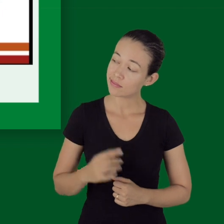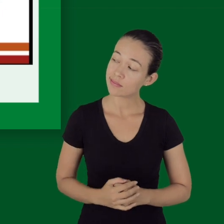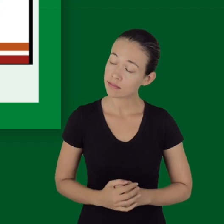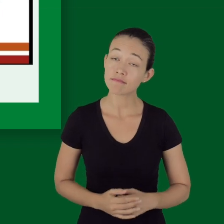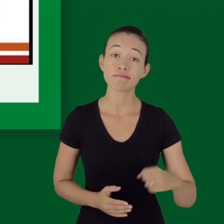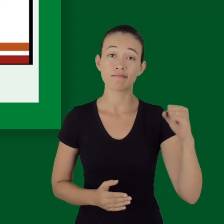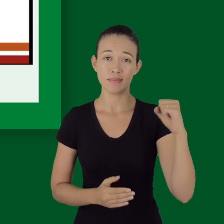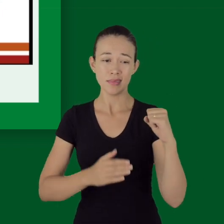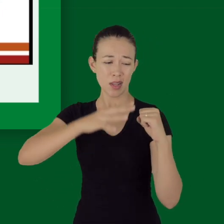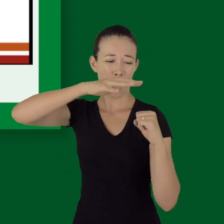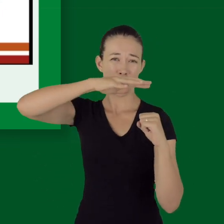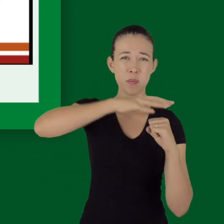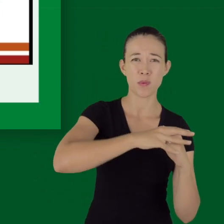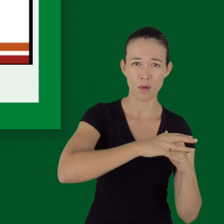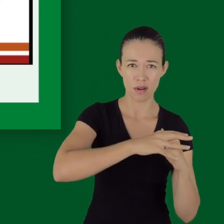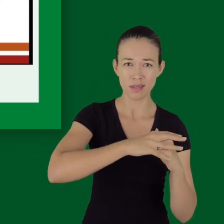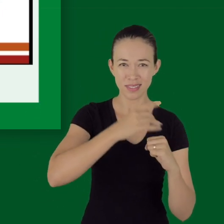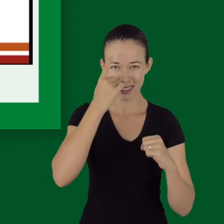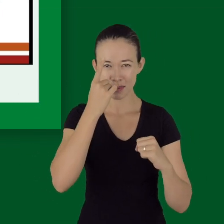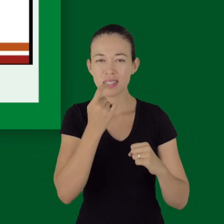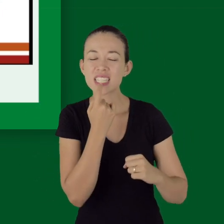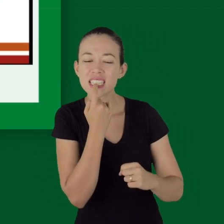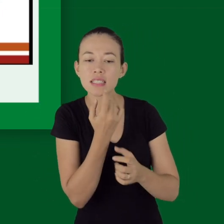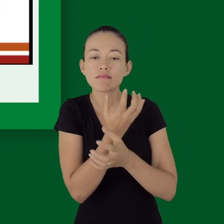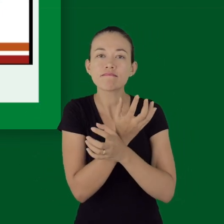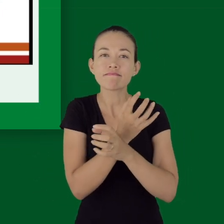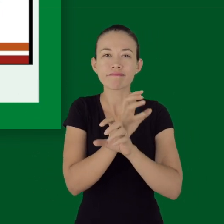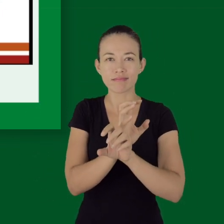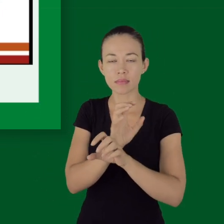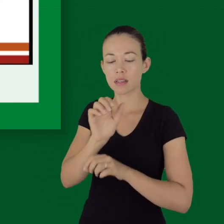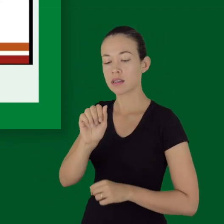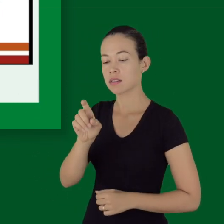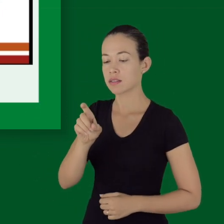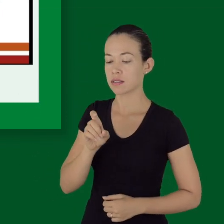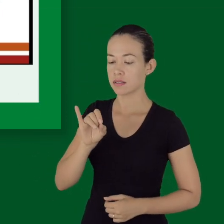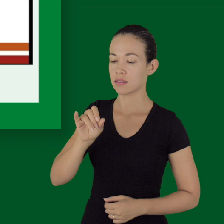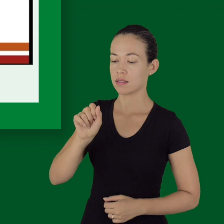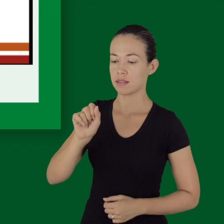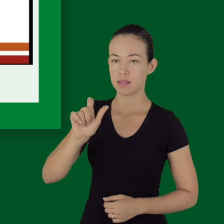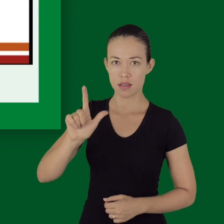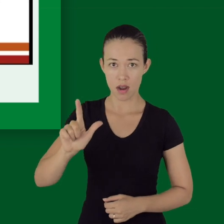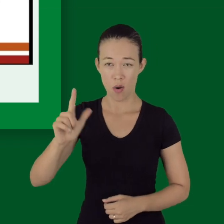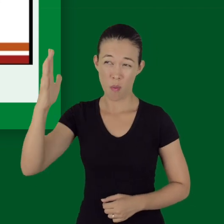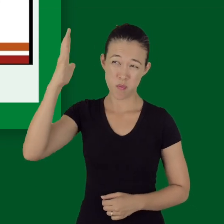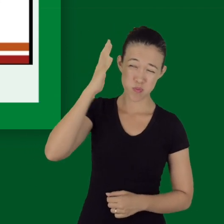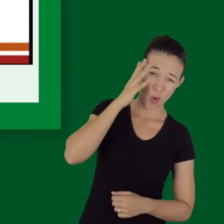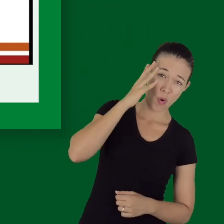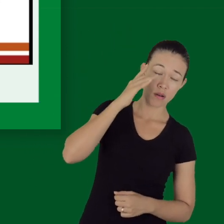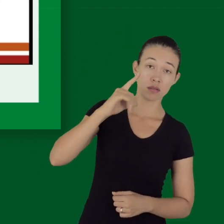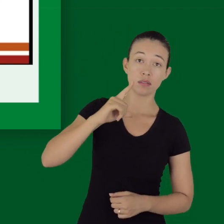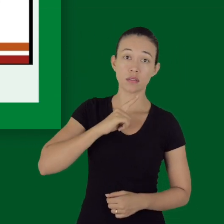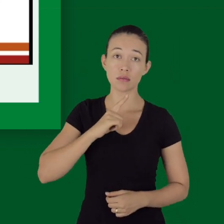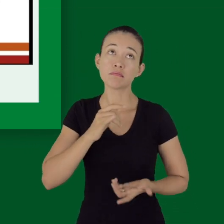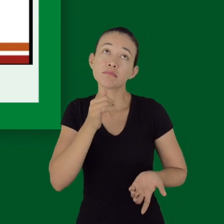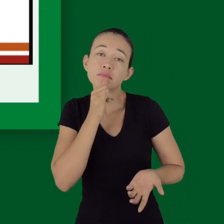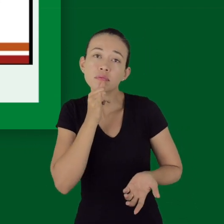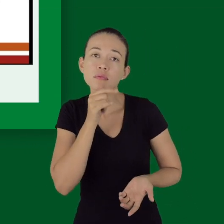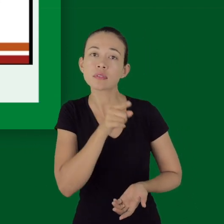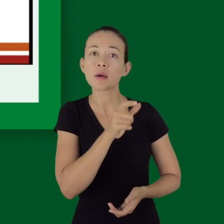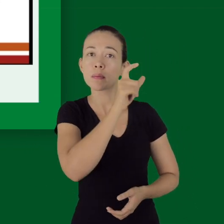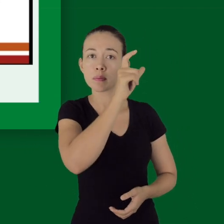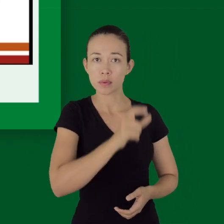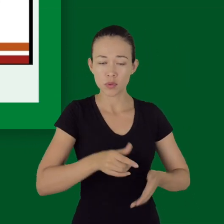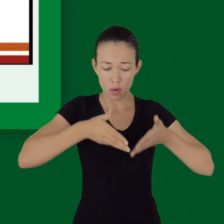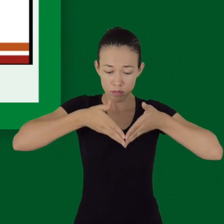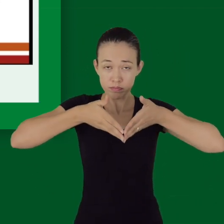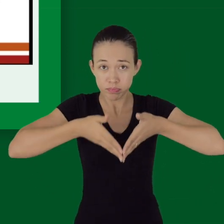rasas. É esse mecanismo de trauma com essa força axial. Seja por cima, caiu um telhado, caiu uma telha,